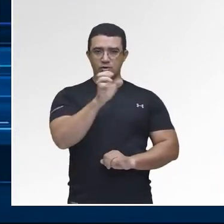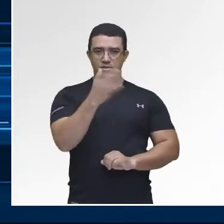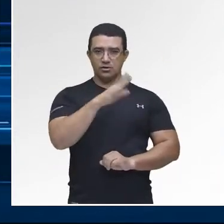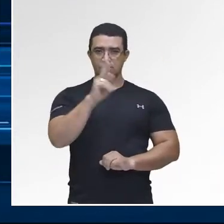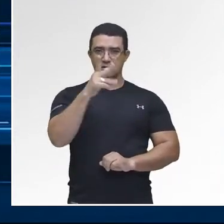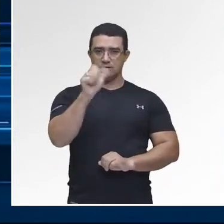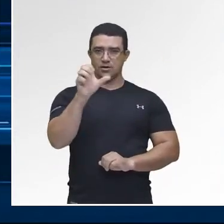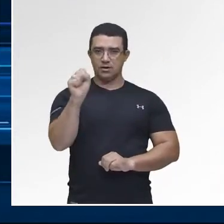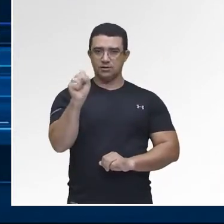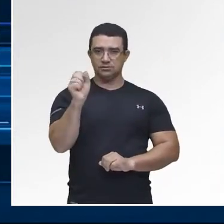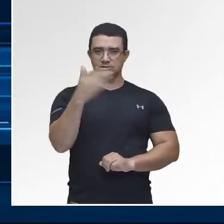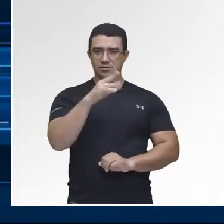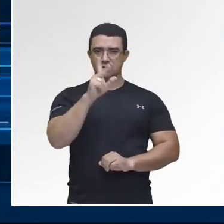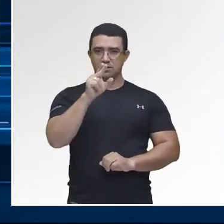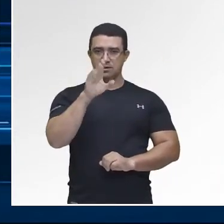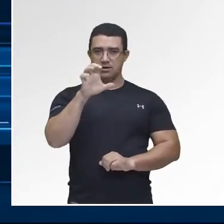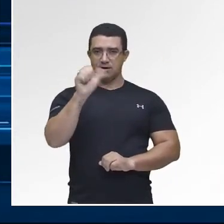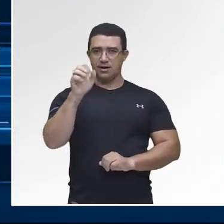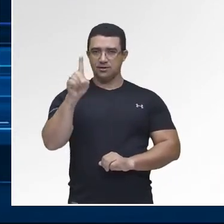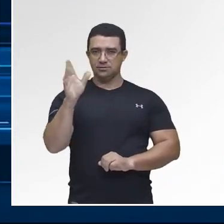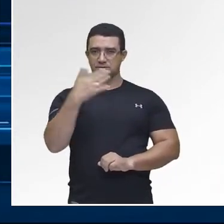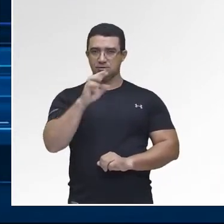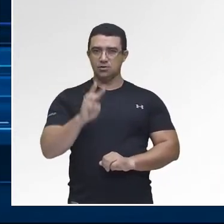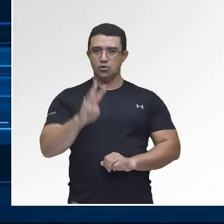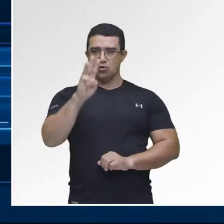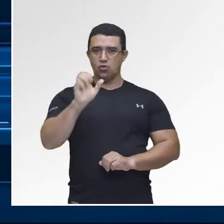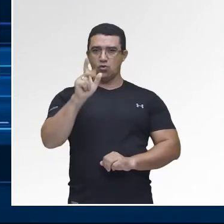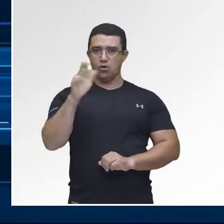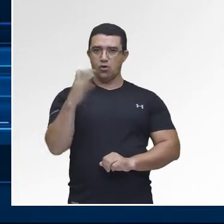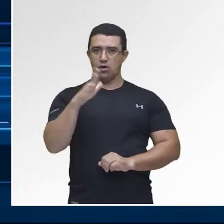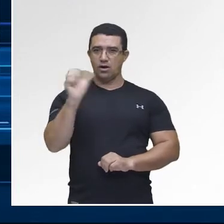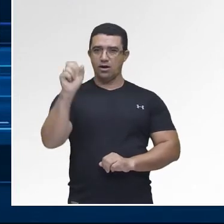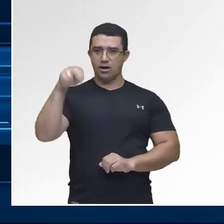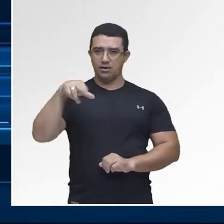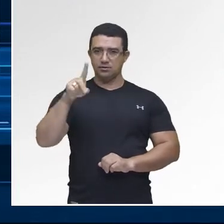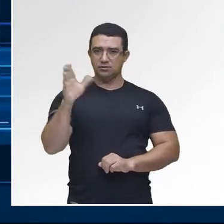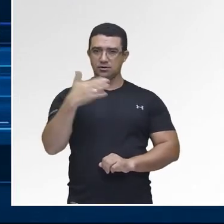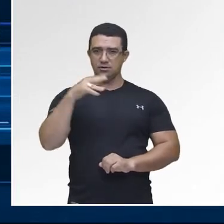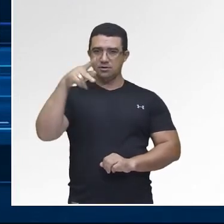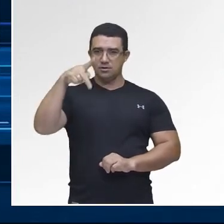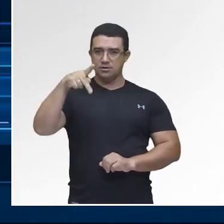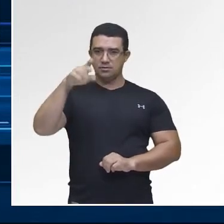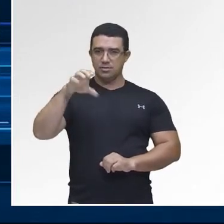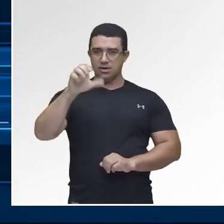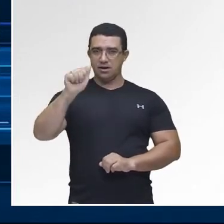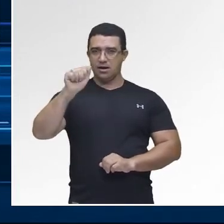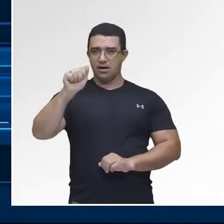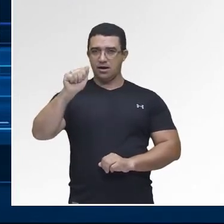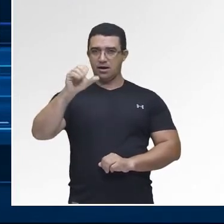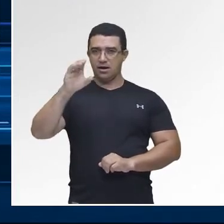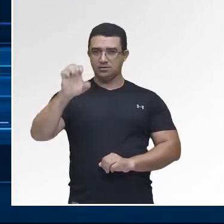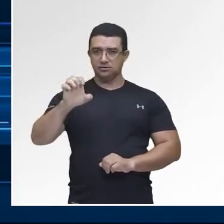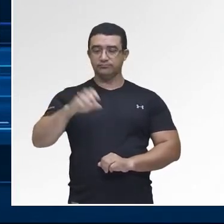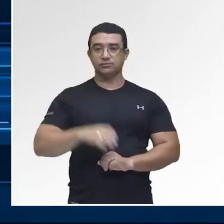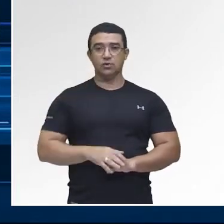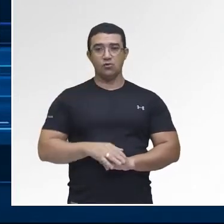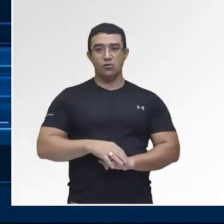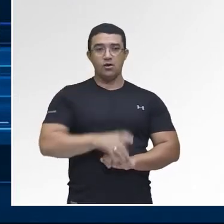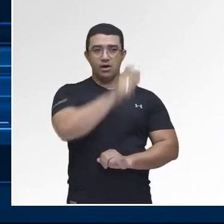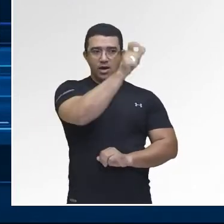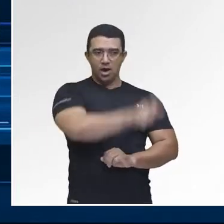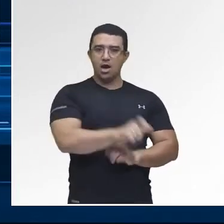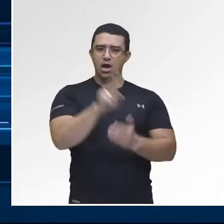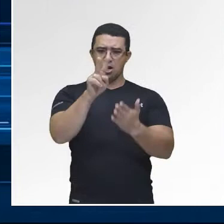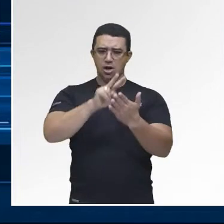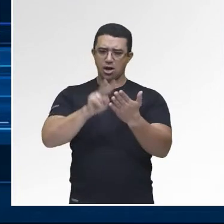and Peace. He has read War and Peace. Ele leu, né, um livro, isso aqui é o título de um livro, Guerra e Paz.